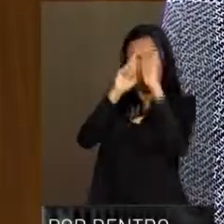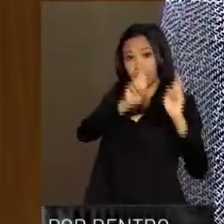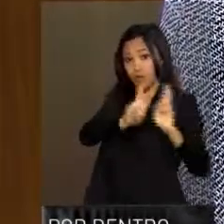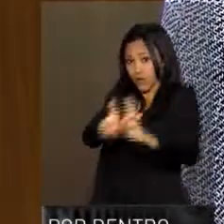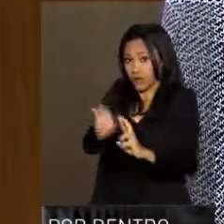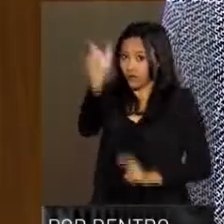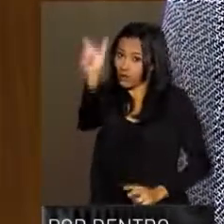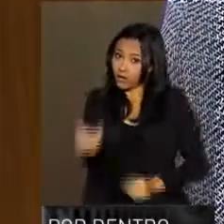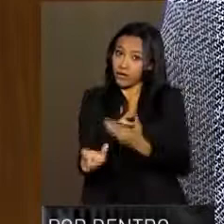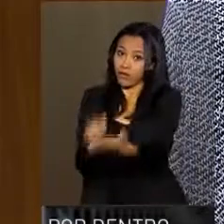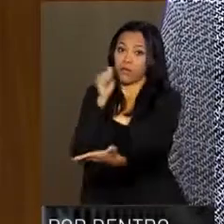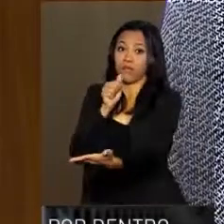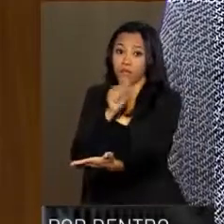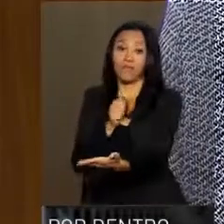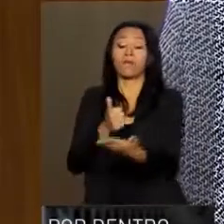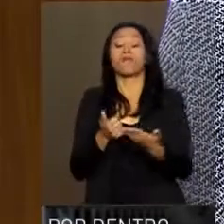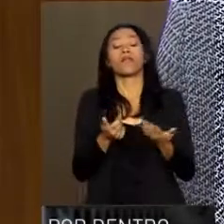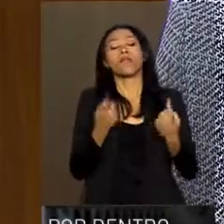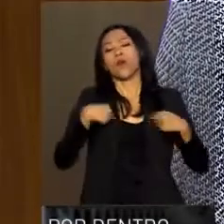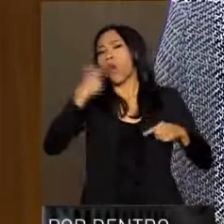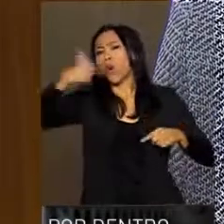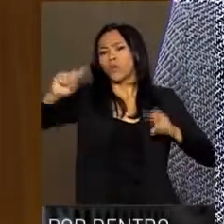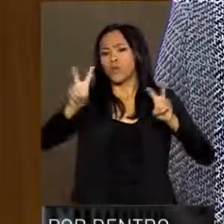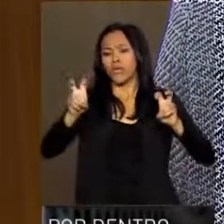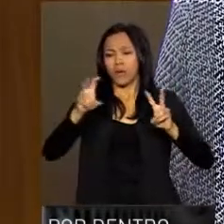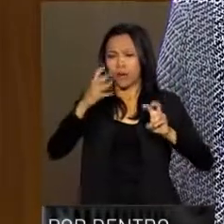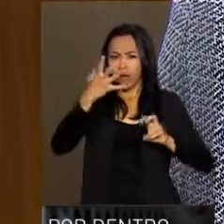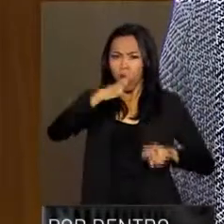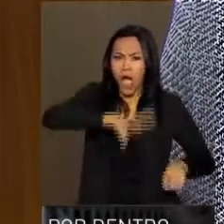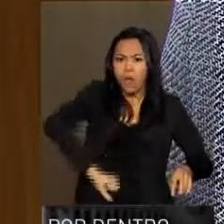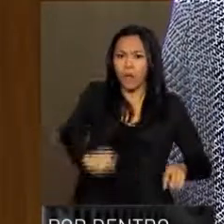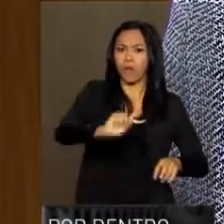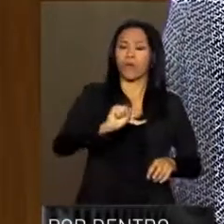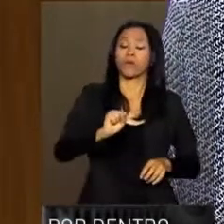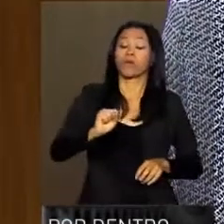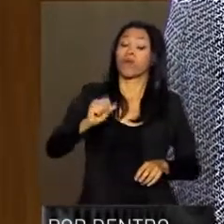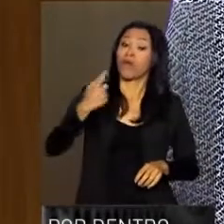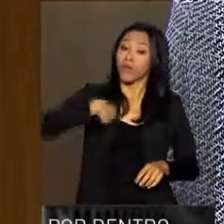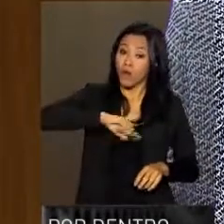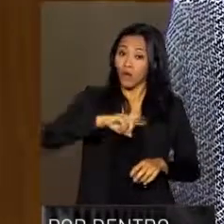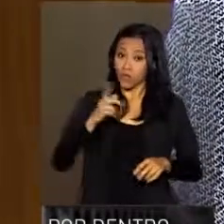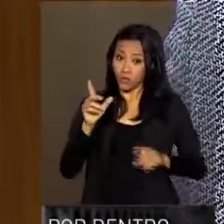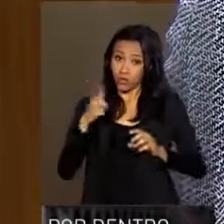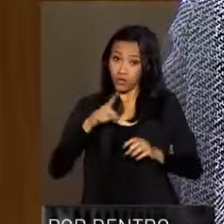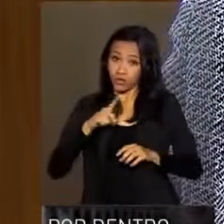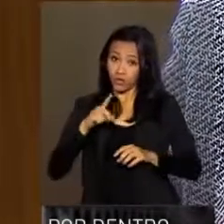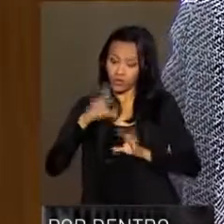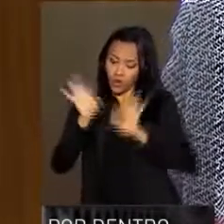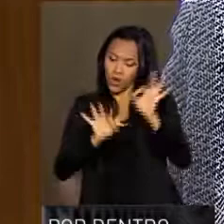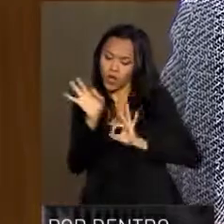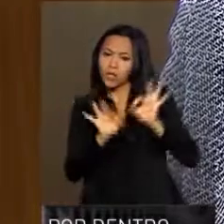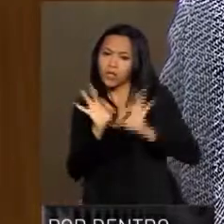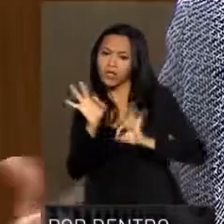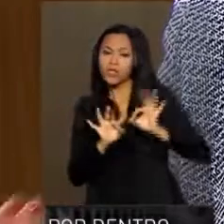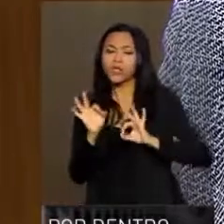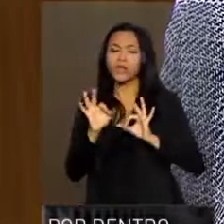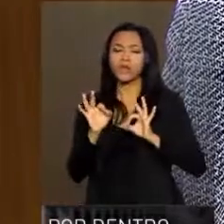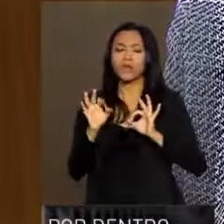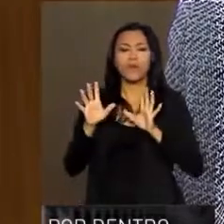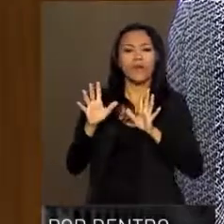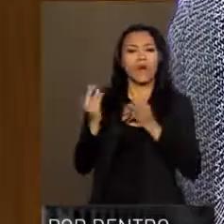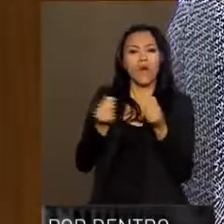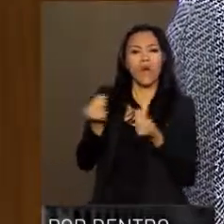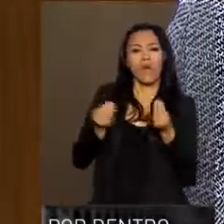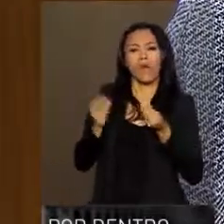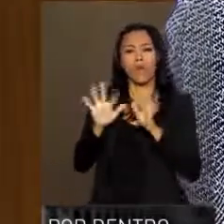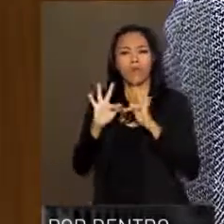é nós estamos trabalhando intensificando a lei do planejamento familiar para que nós possamos estudar vários debates inclusive com a